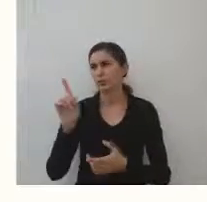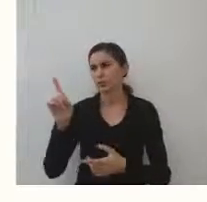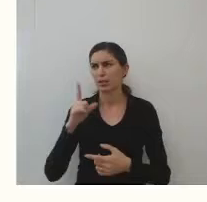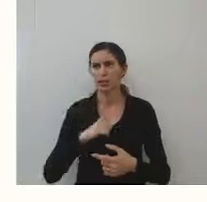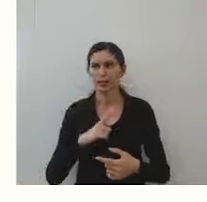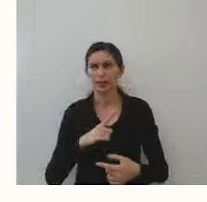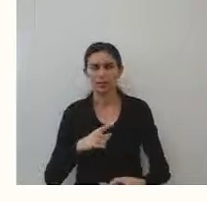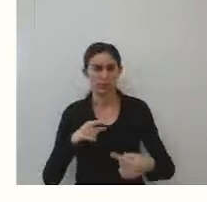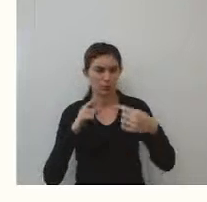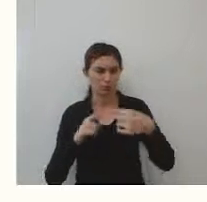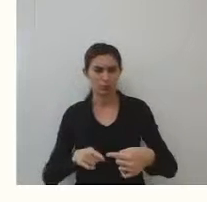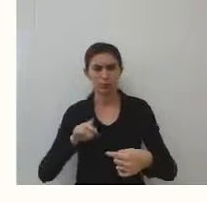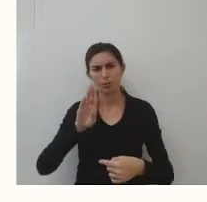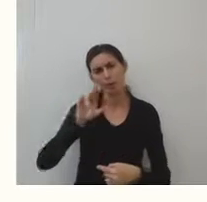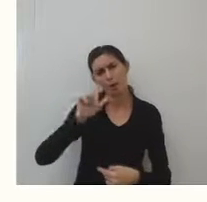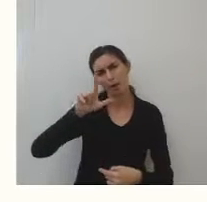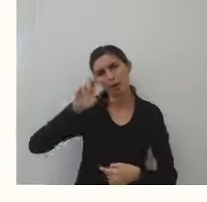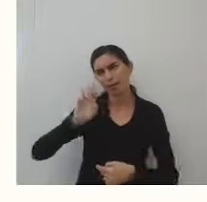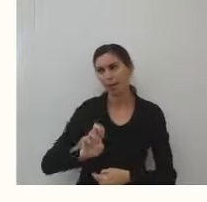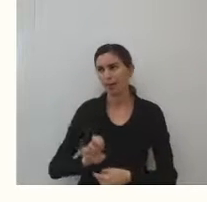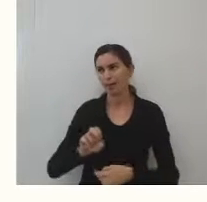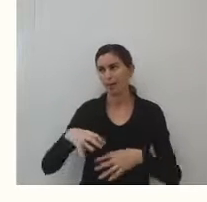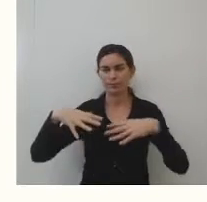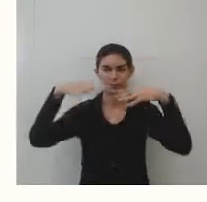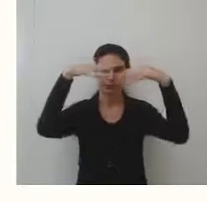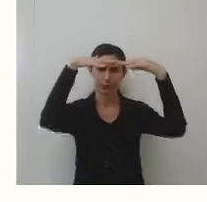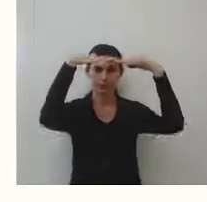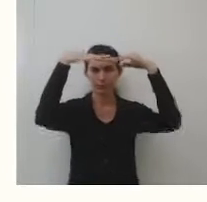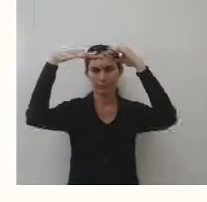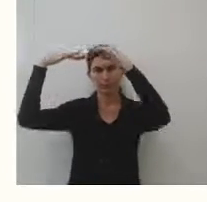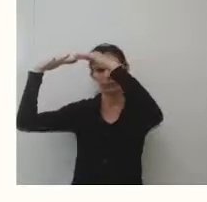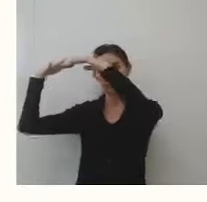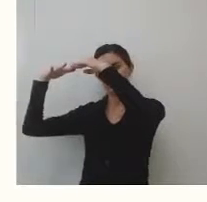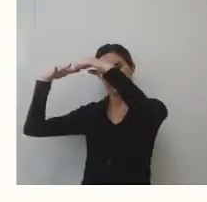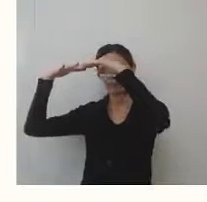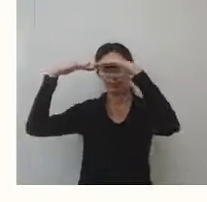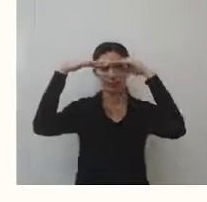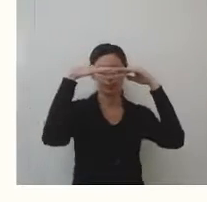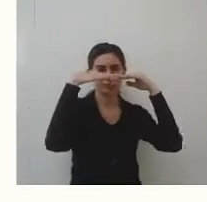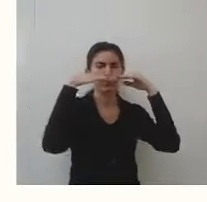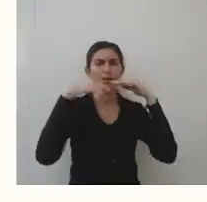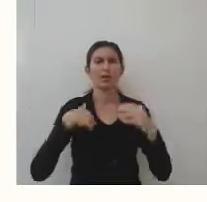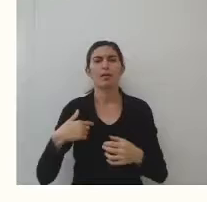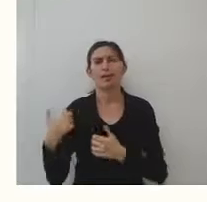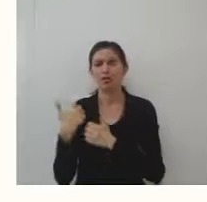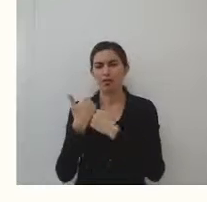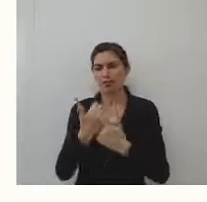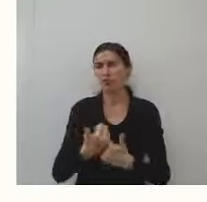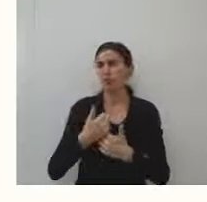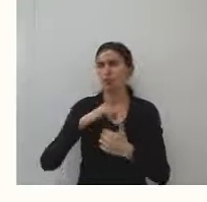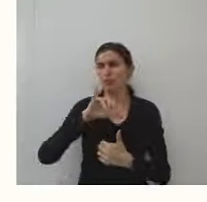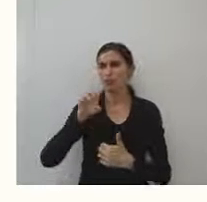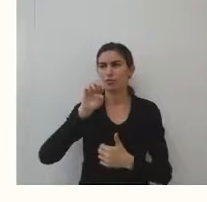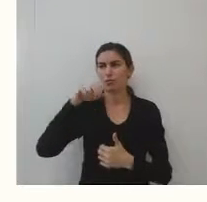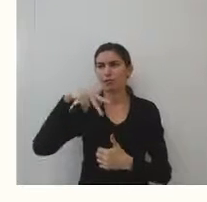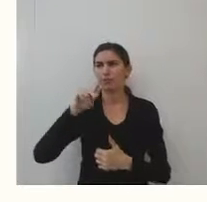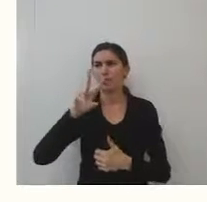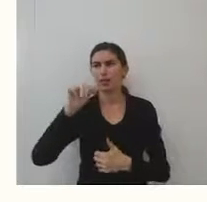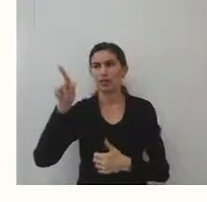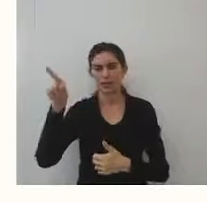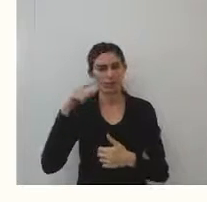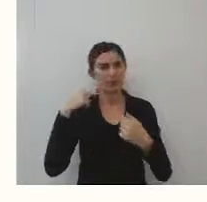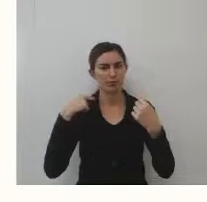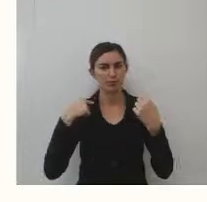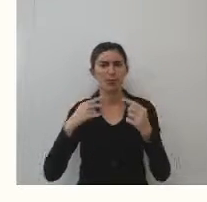gente tem aqui o balé representado no Festival de Joinville. É um